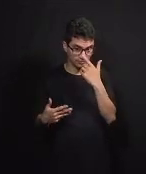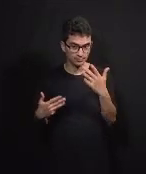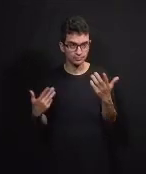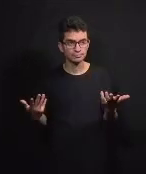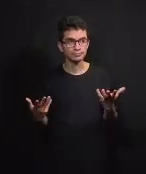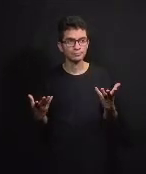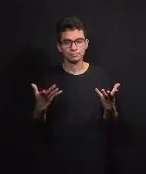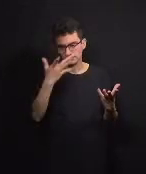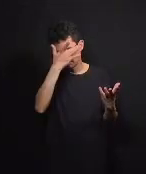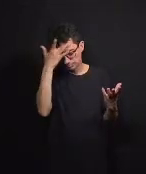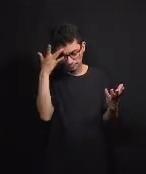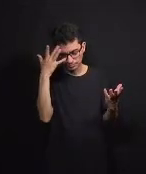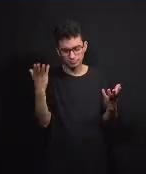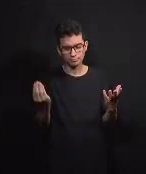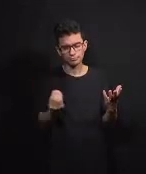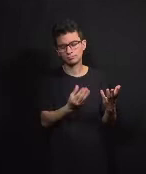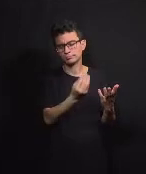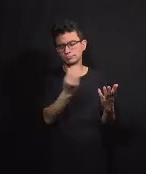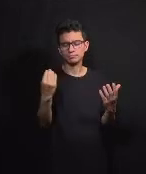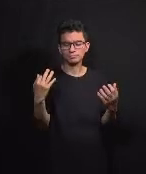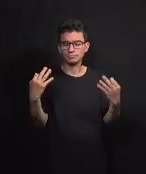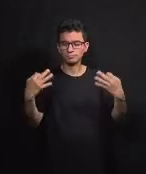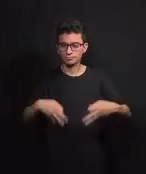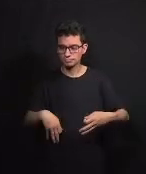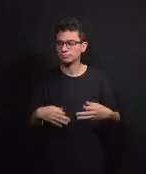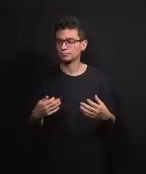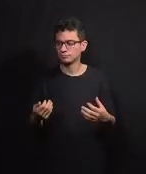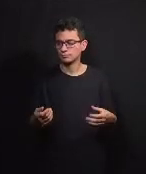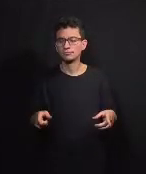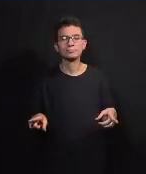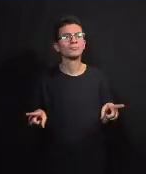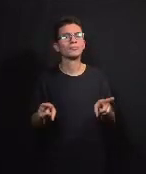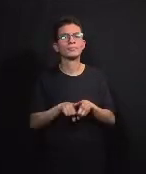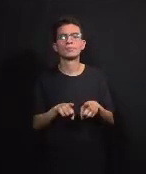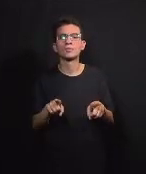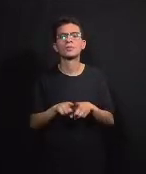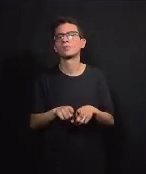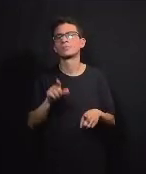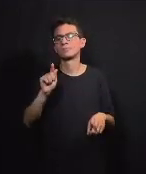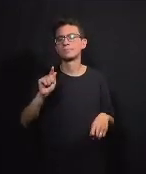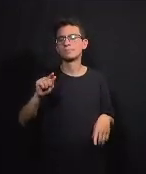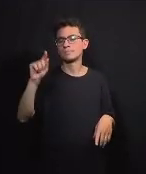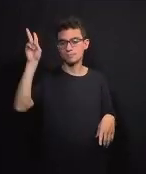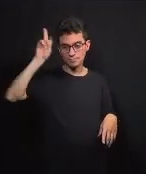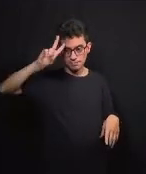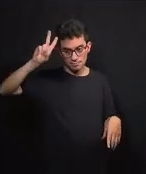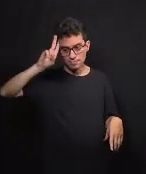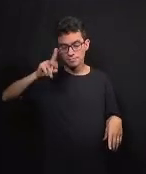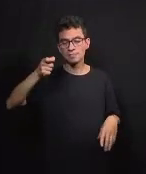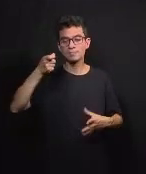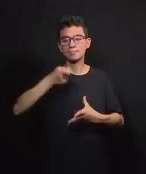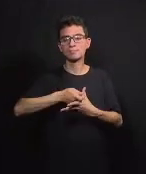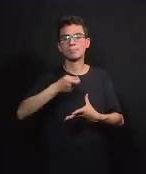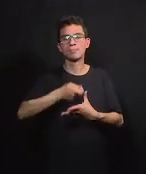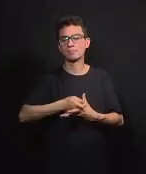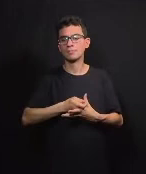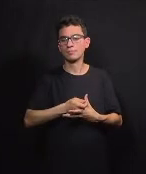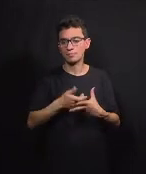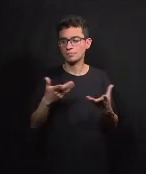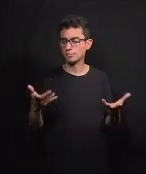pessoas que professam ramos do conhecimento, e até poderia dizer que os historiadores não têm o dever, não têm a obrigação